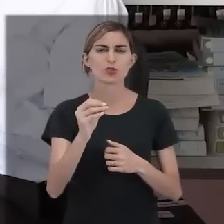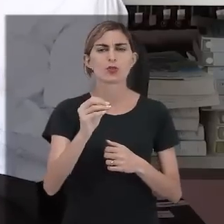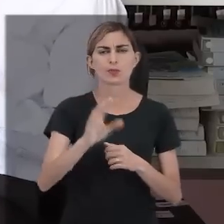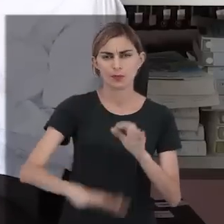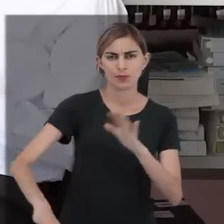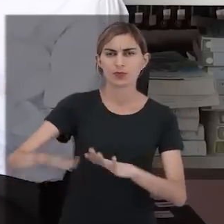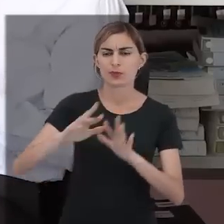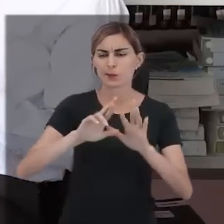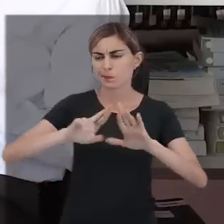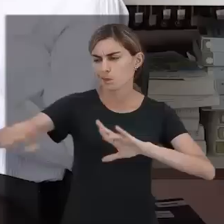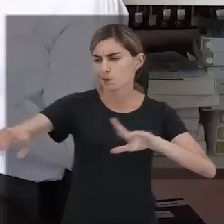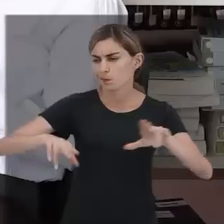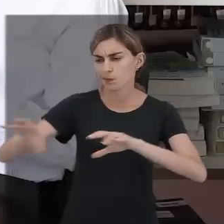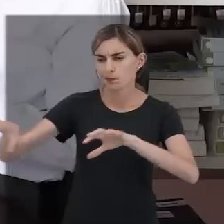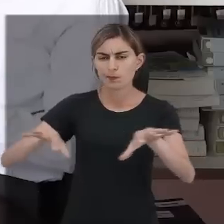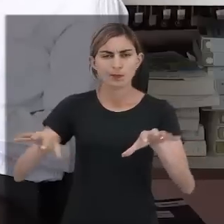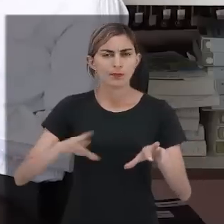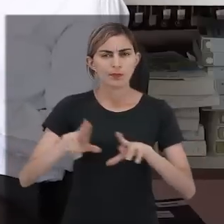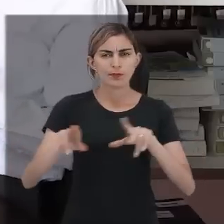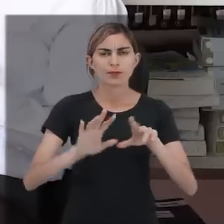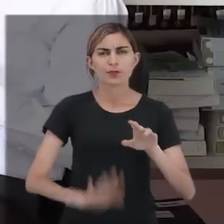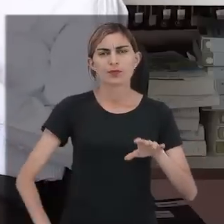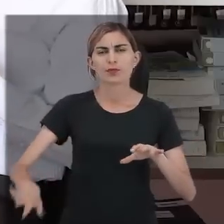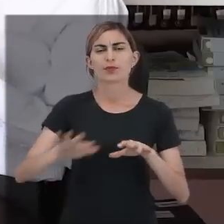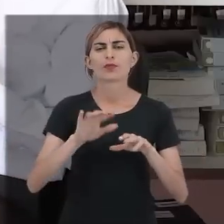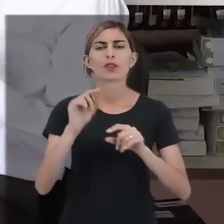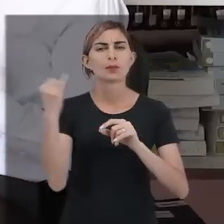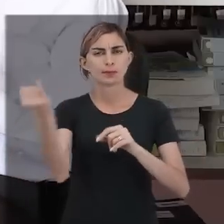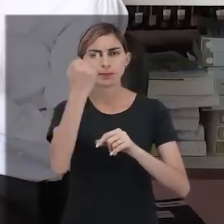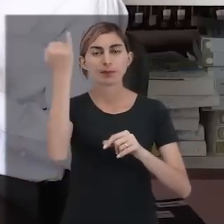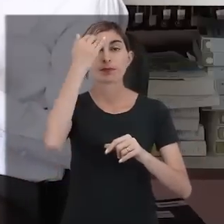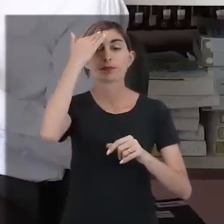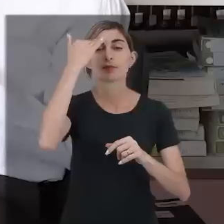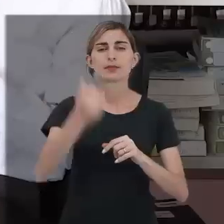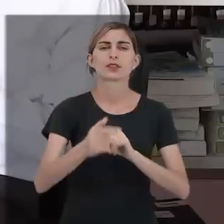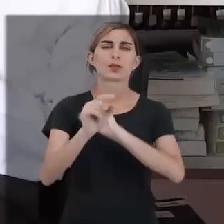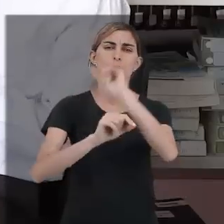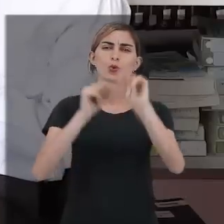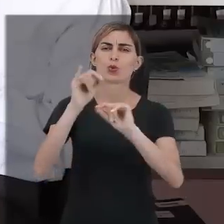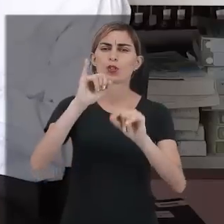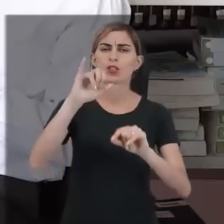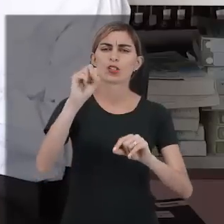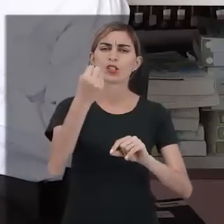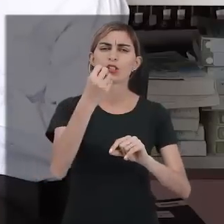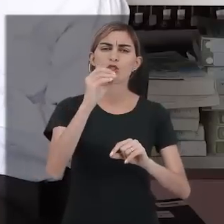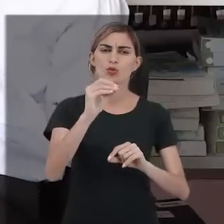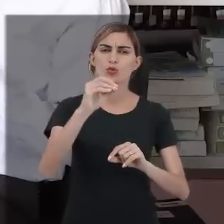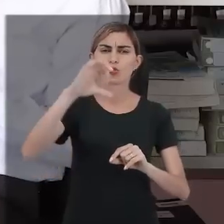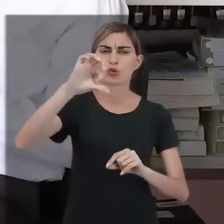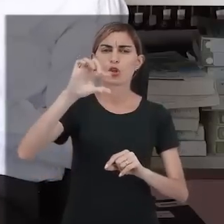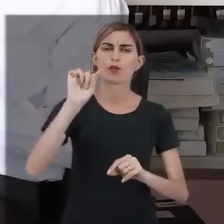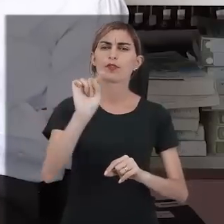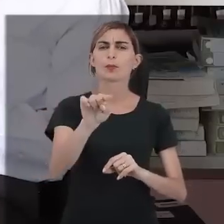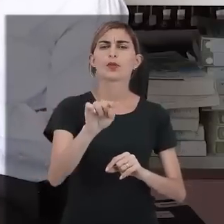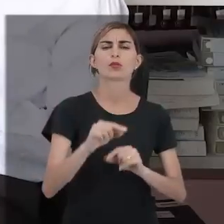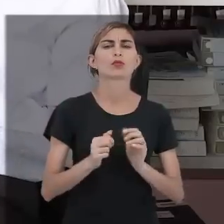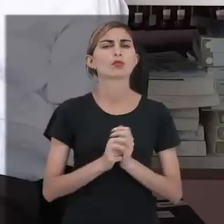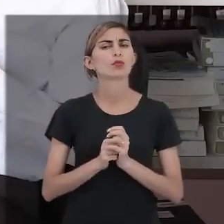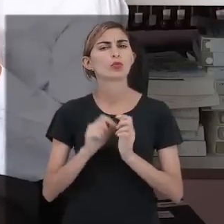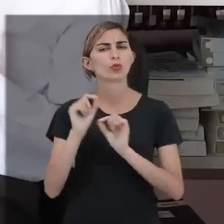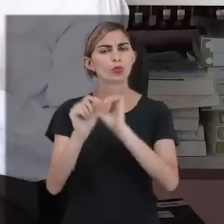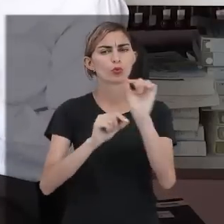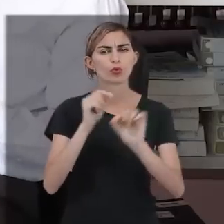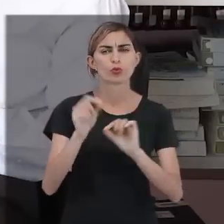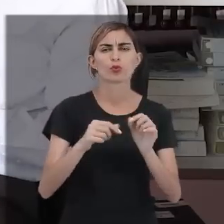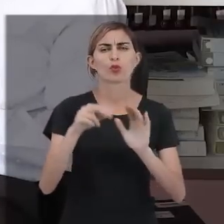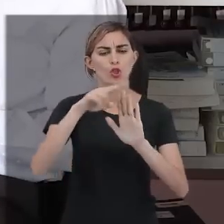né, por diversos setores, por diversas áreas, é importante saber o que seria a ISO 9000, a série ISO 9000,